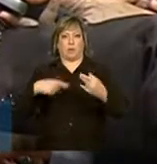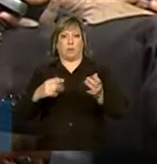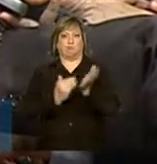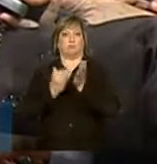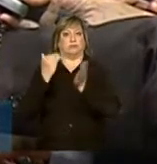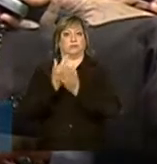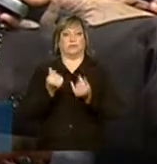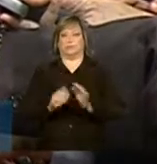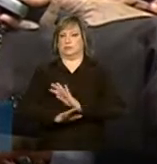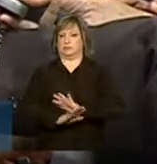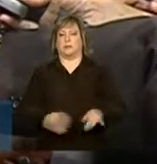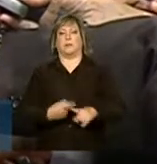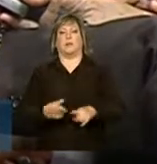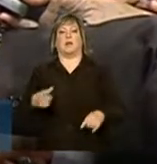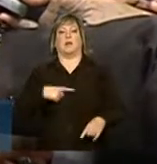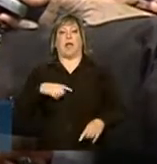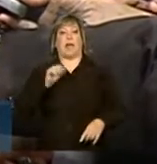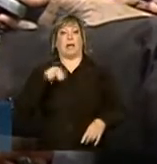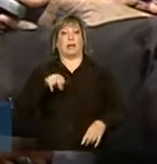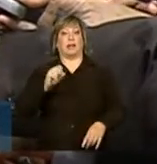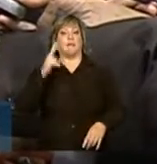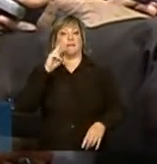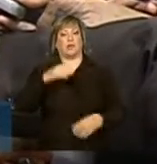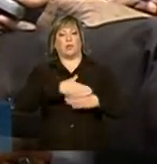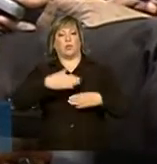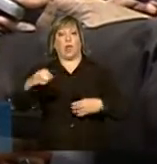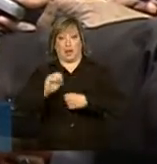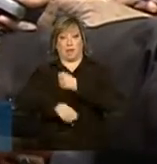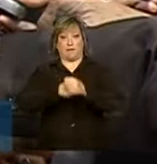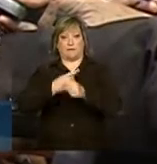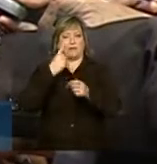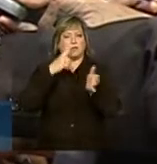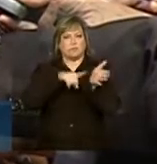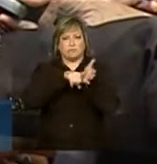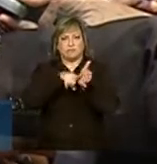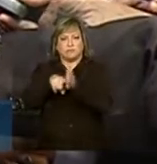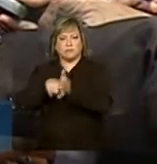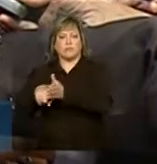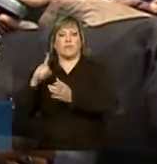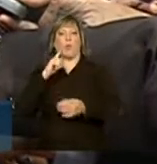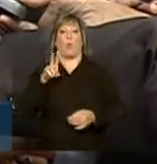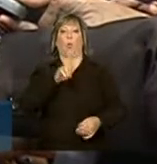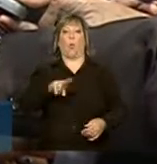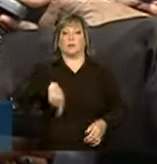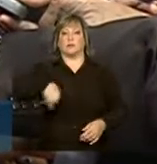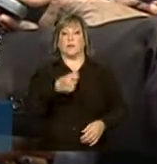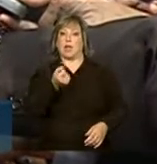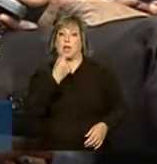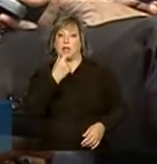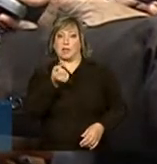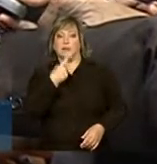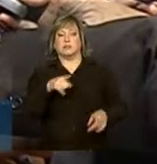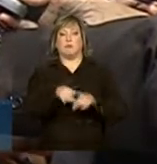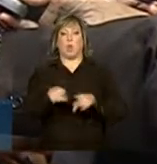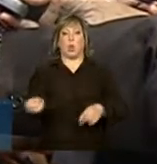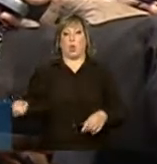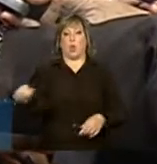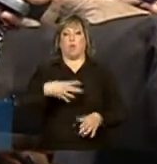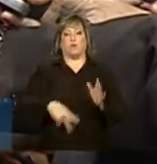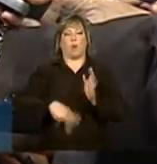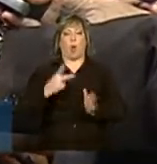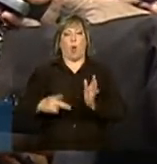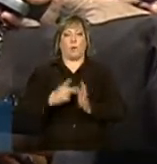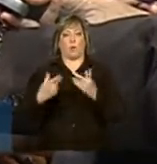ao longo de 2014, a ANS vai analisar o que o uso desses medicamentos, o uso desses novos tipos de cirurgia,